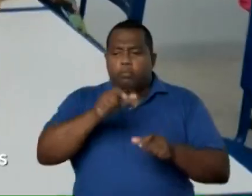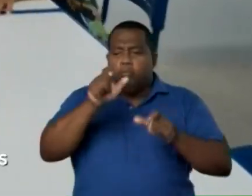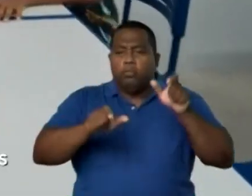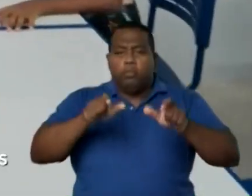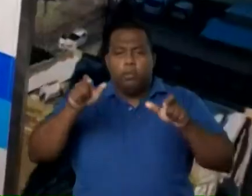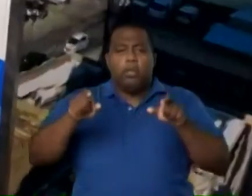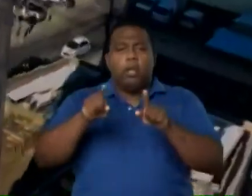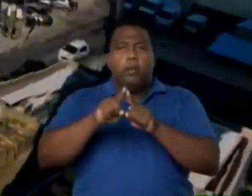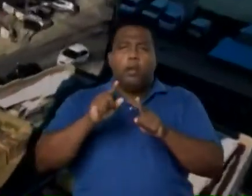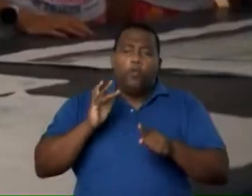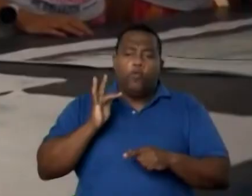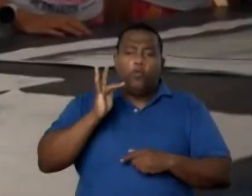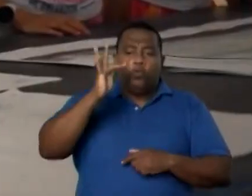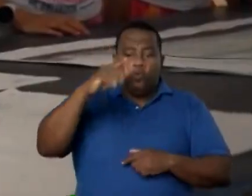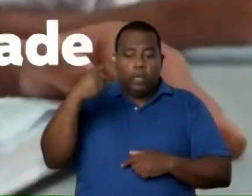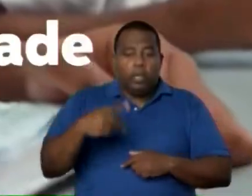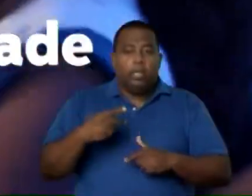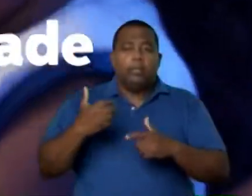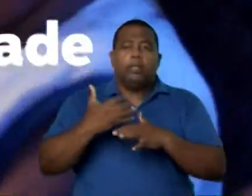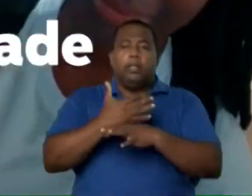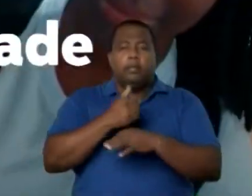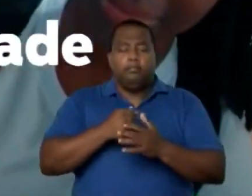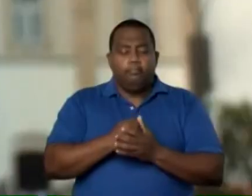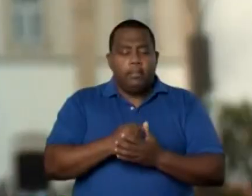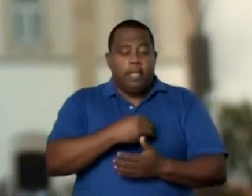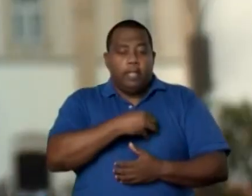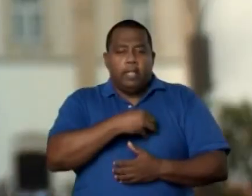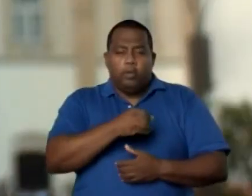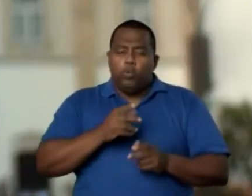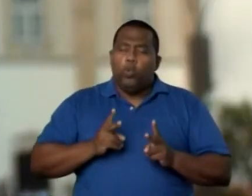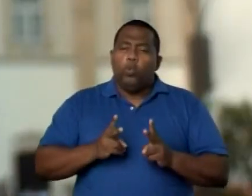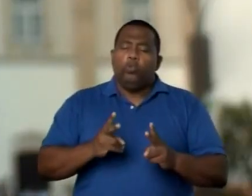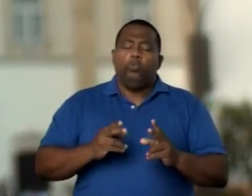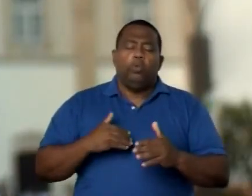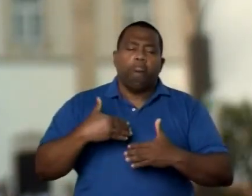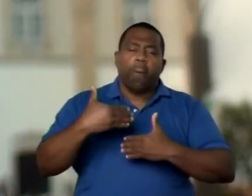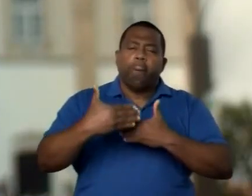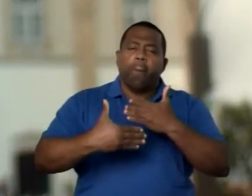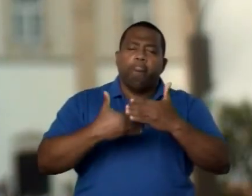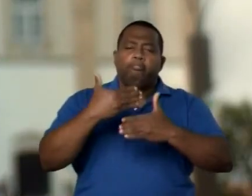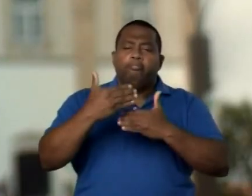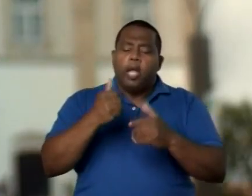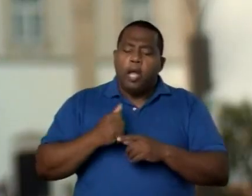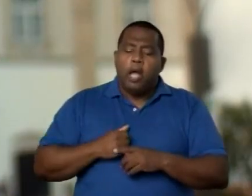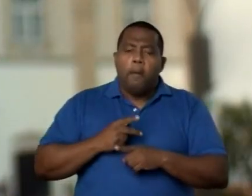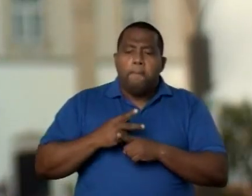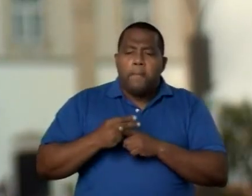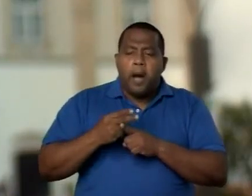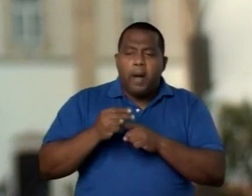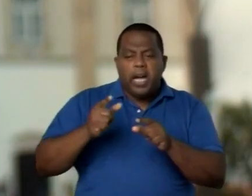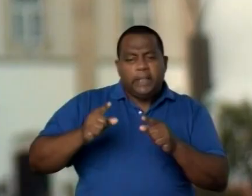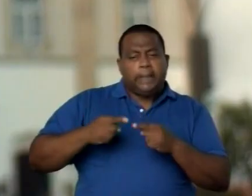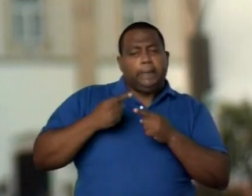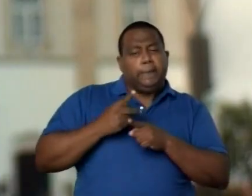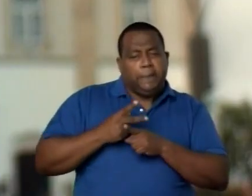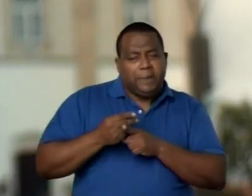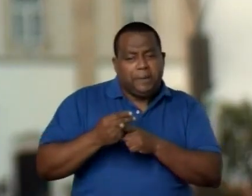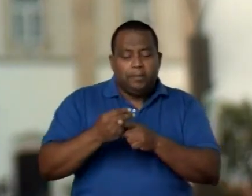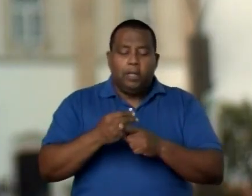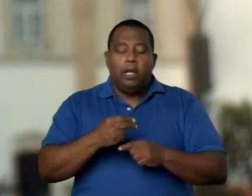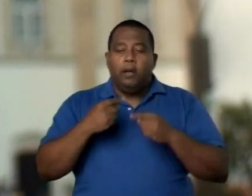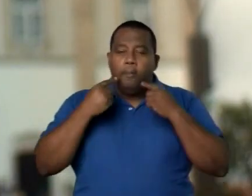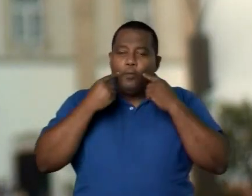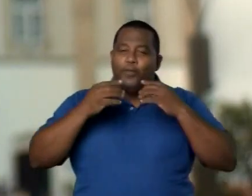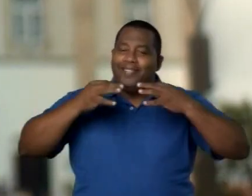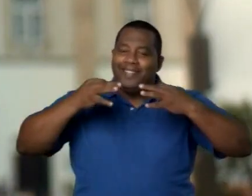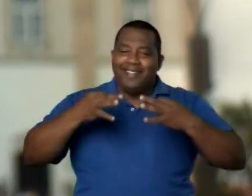com as pessoas e com o futuro da nossa cidade. Salvador segue avançando e superando os desafios. Bruno